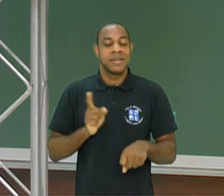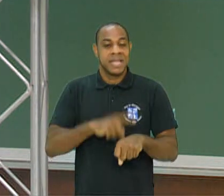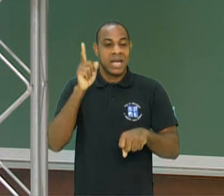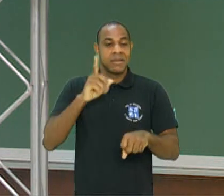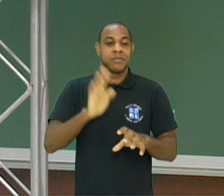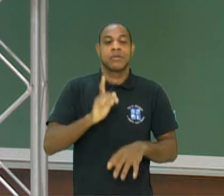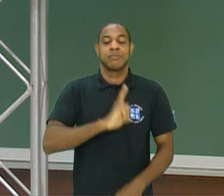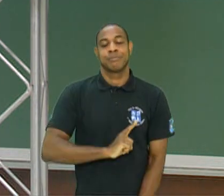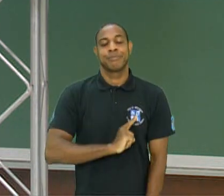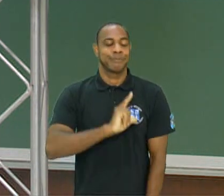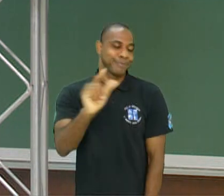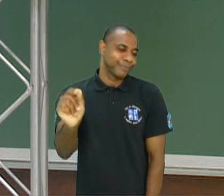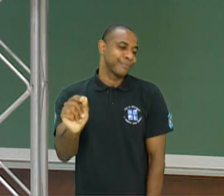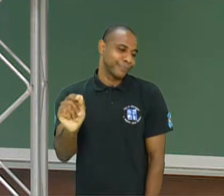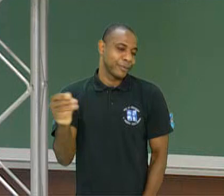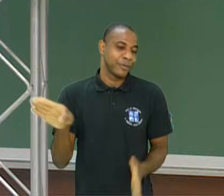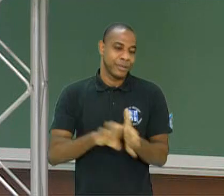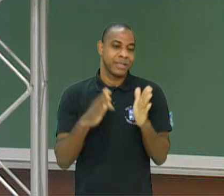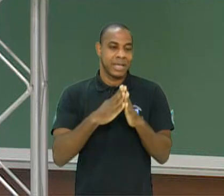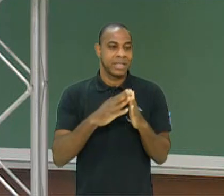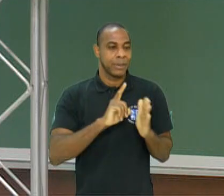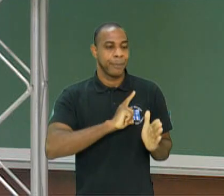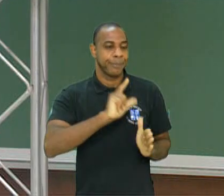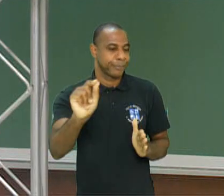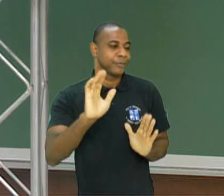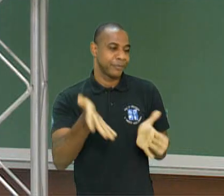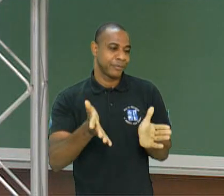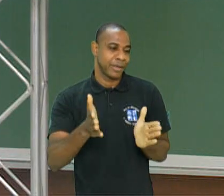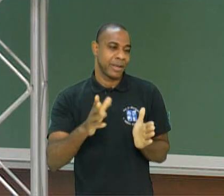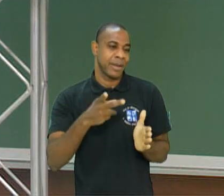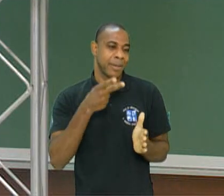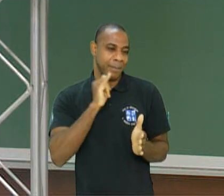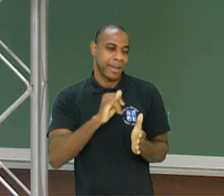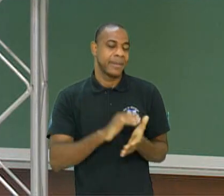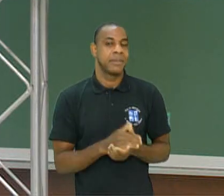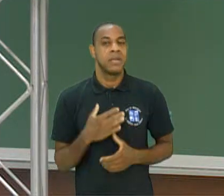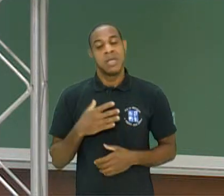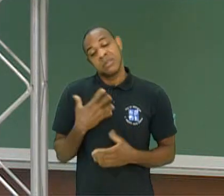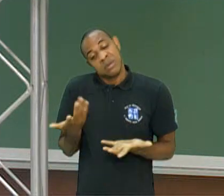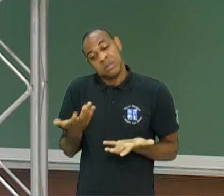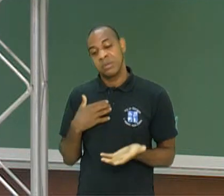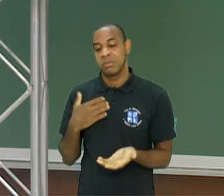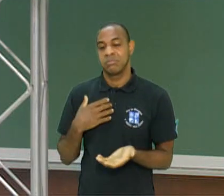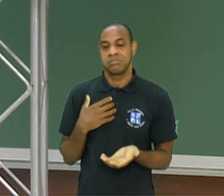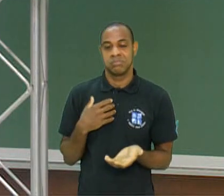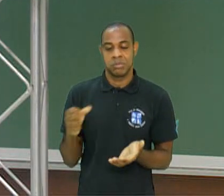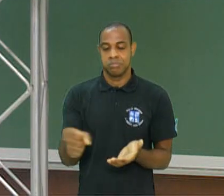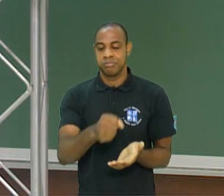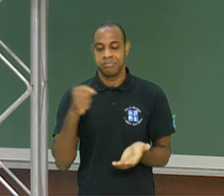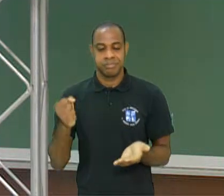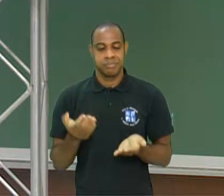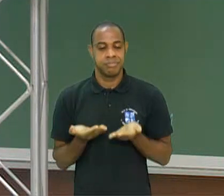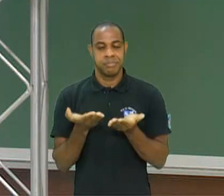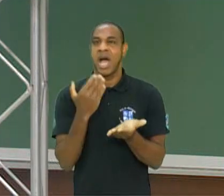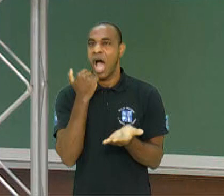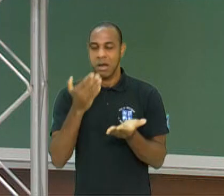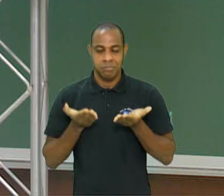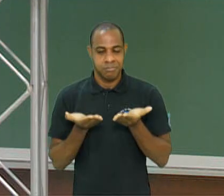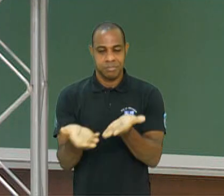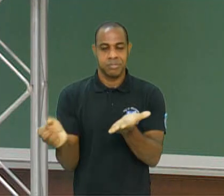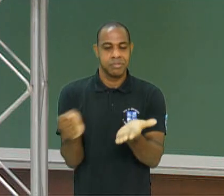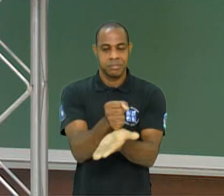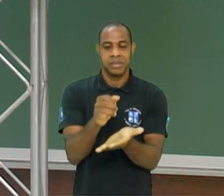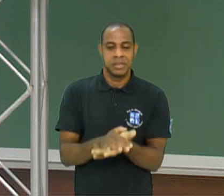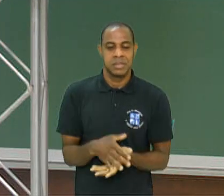já tinham saído. Coloquei o meu jantar no forno e fui assistir TV. Peguei no